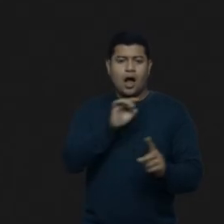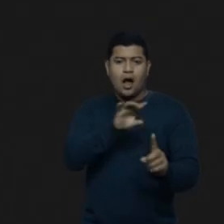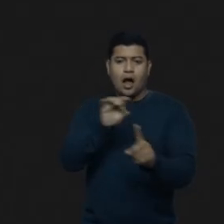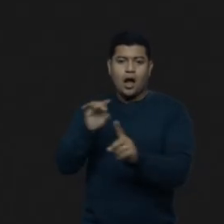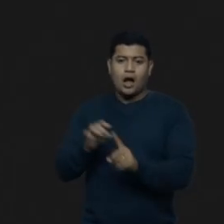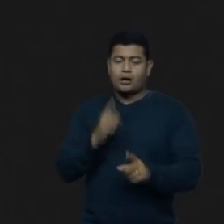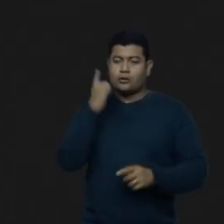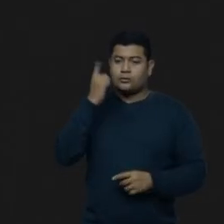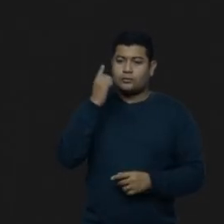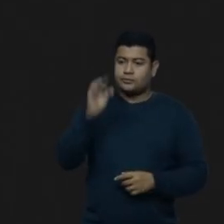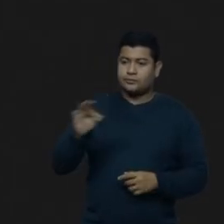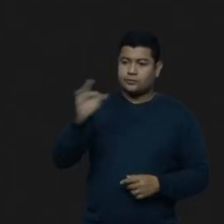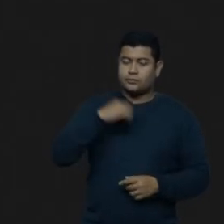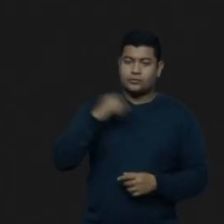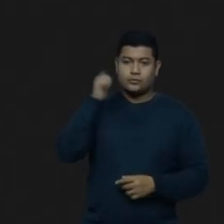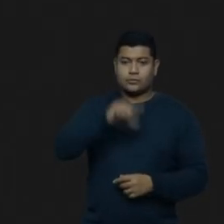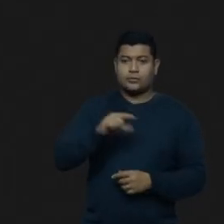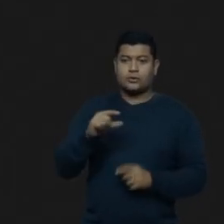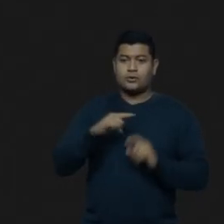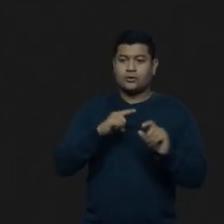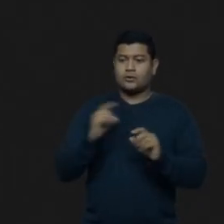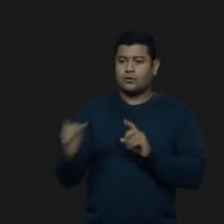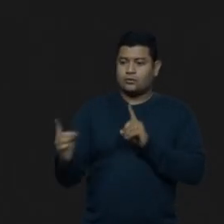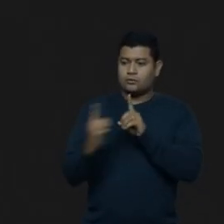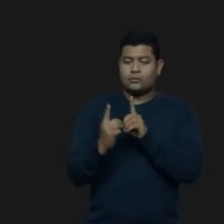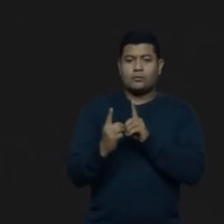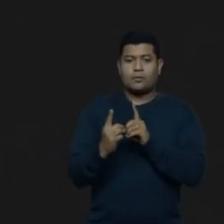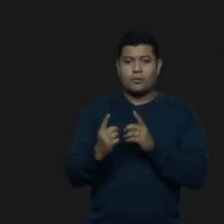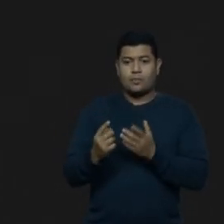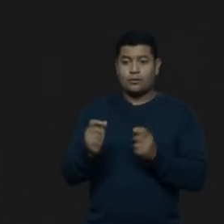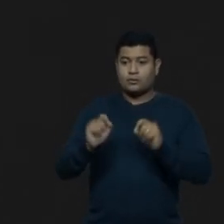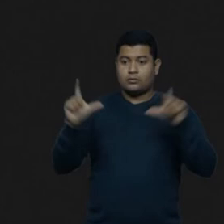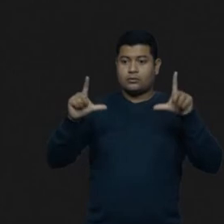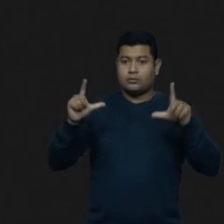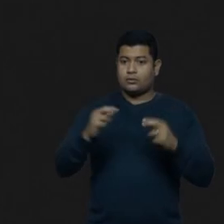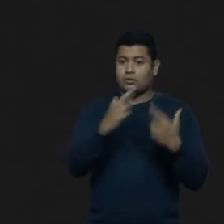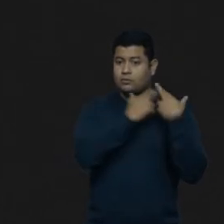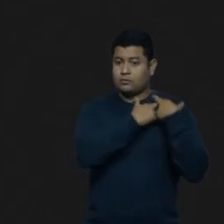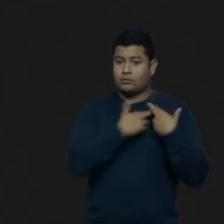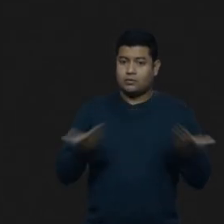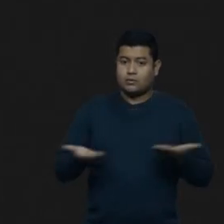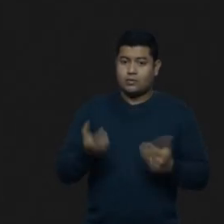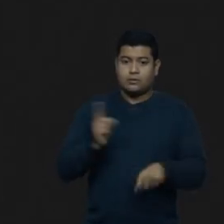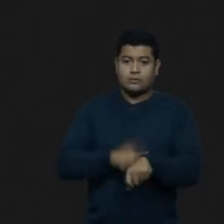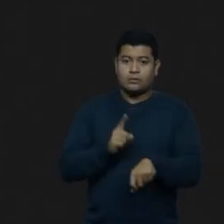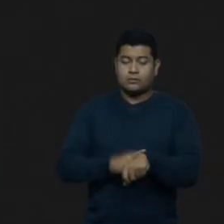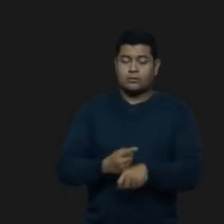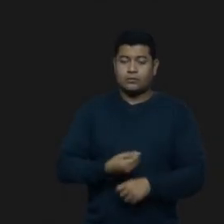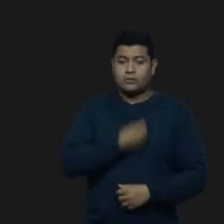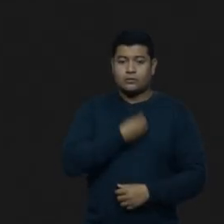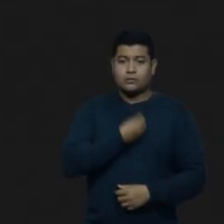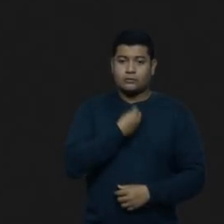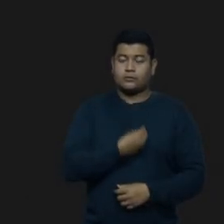federais, eles fossem alertados da sua responsabilidade do momento que o país vive atualmente.